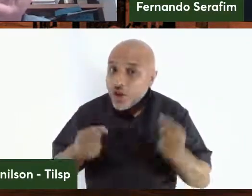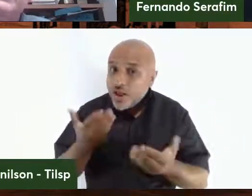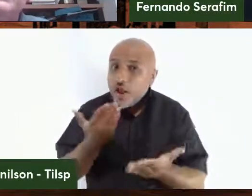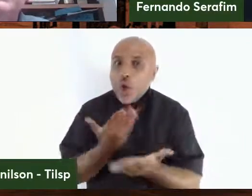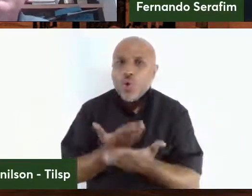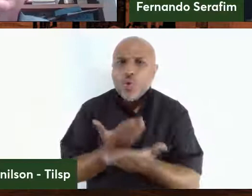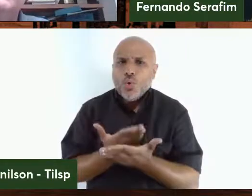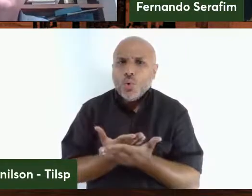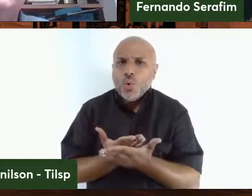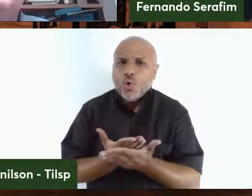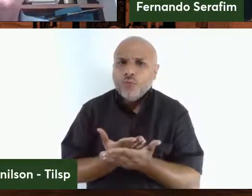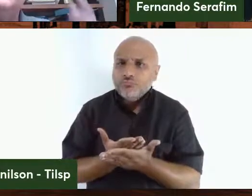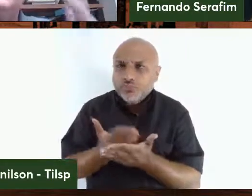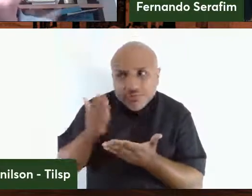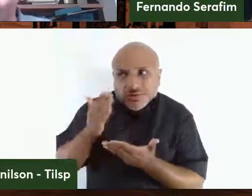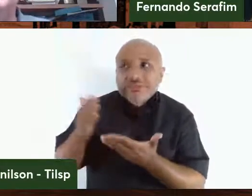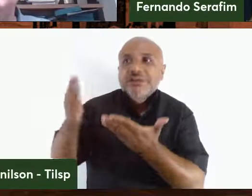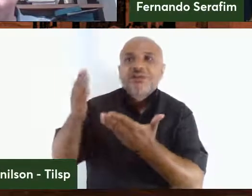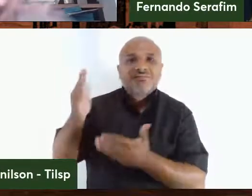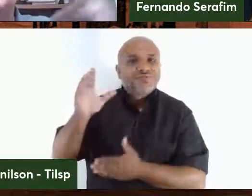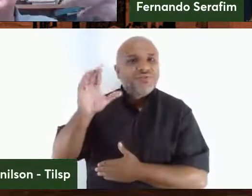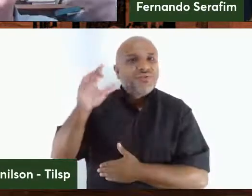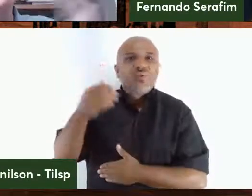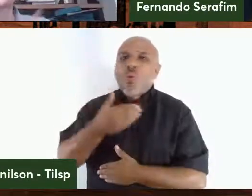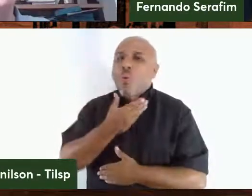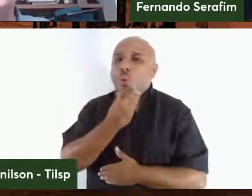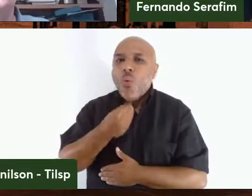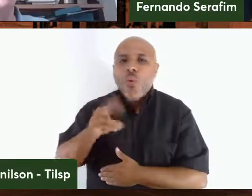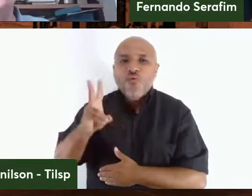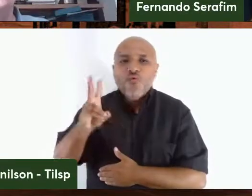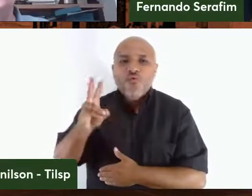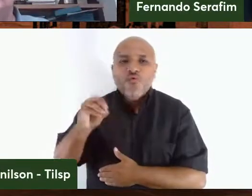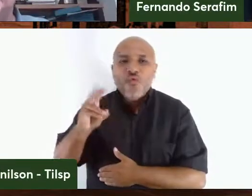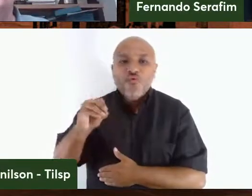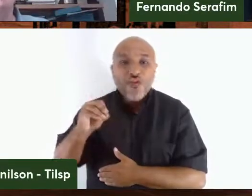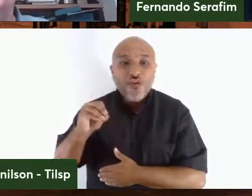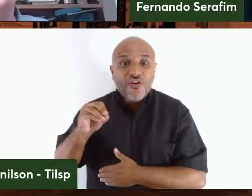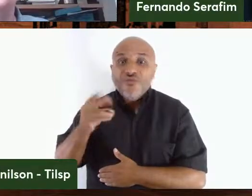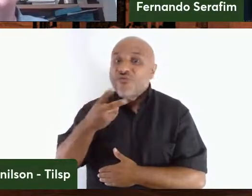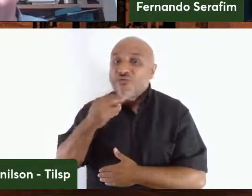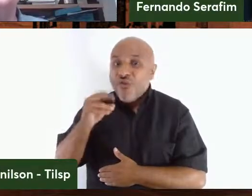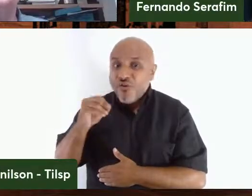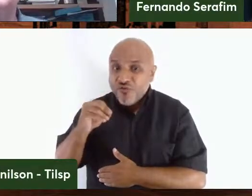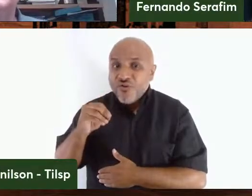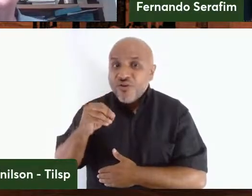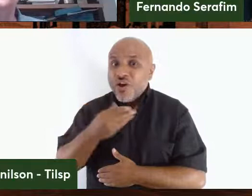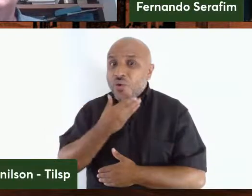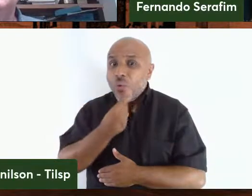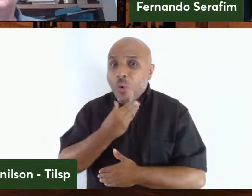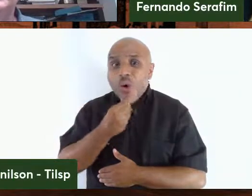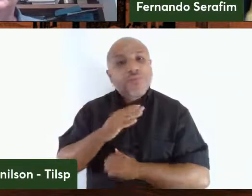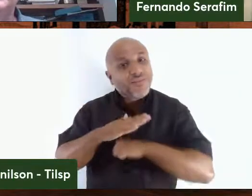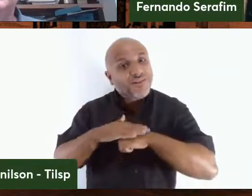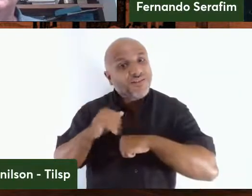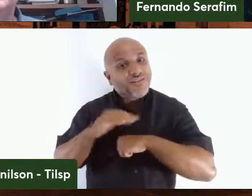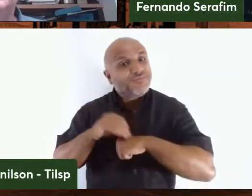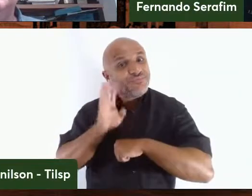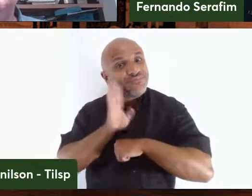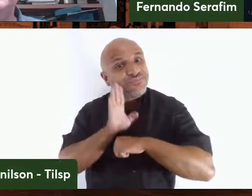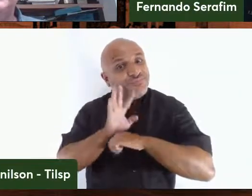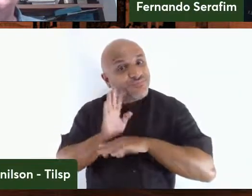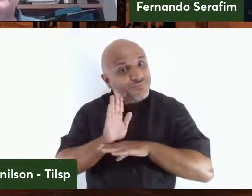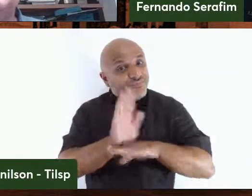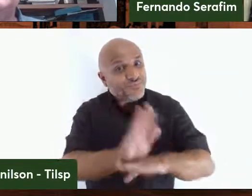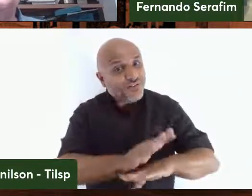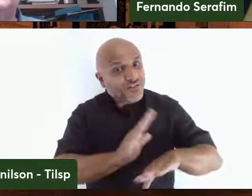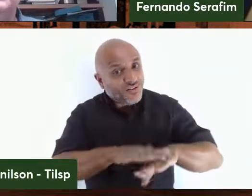avô. Você vê como as coisas também são... Quer dizer, foi o avô, que era um homem generoso, né, que